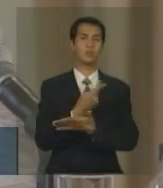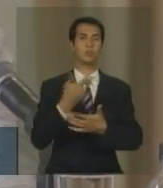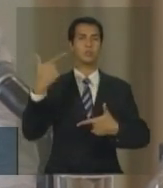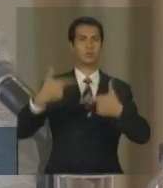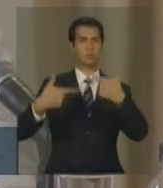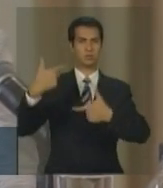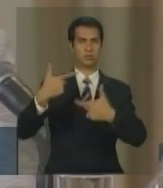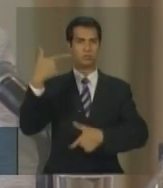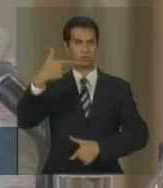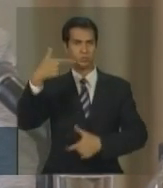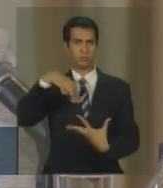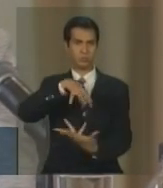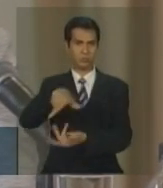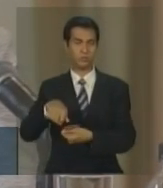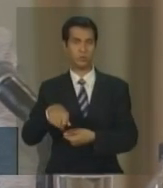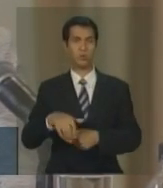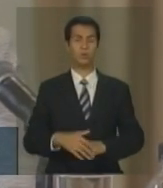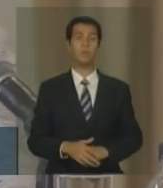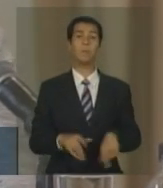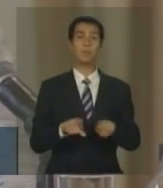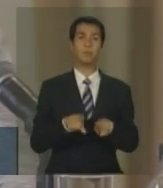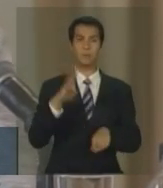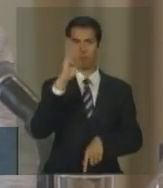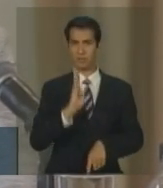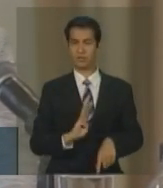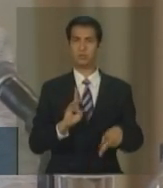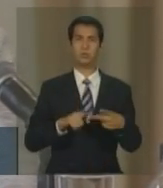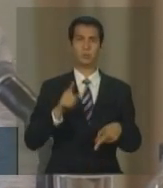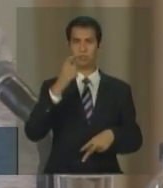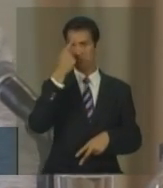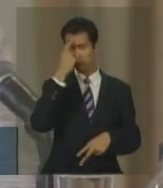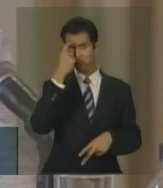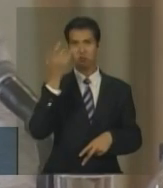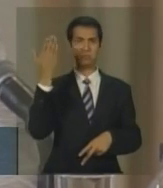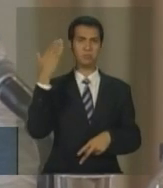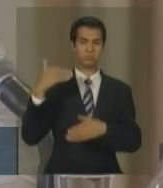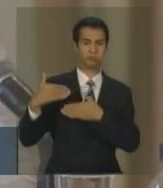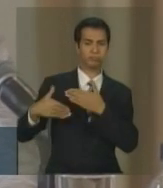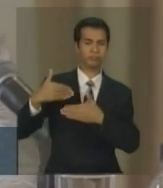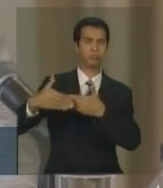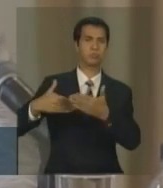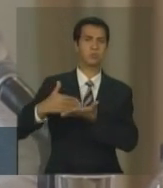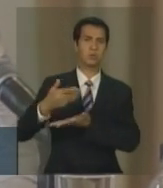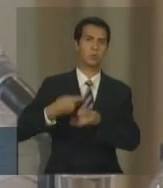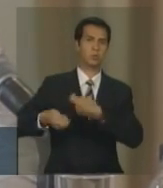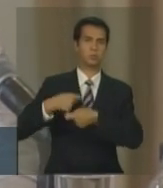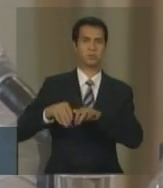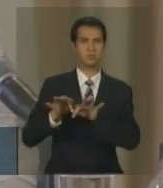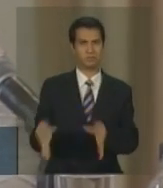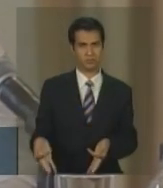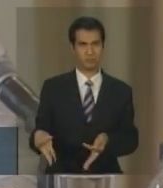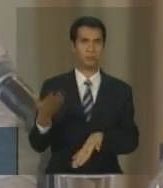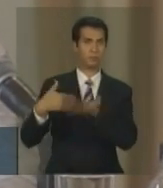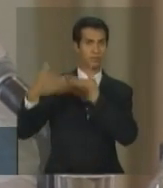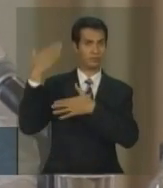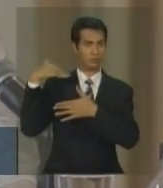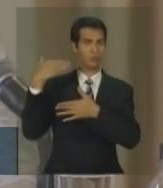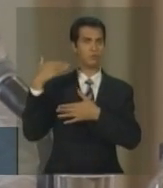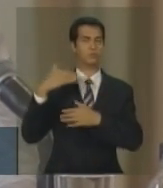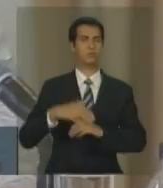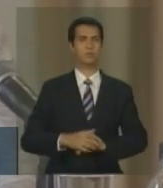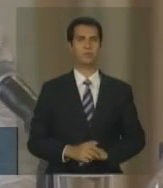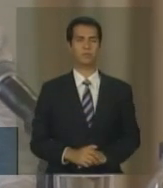e o Brasil porque nós éramos economias emergentes, pura e simplesmente, naquele